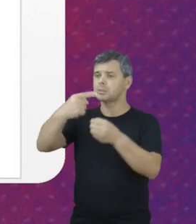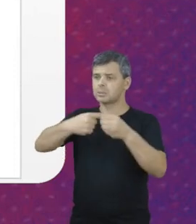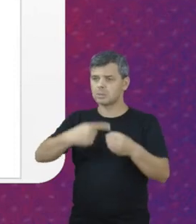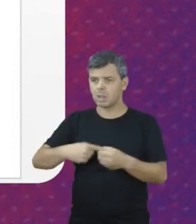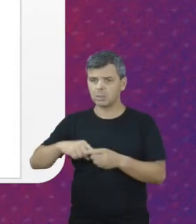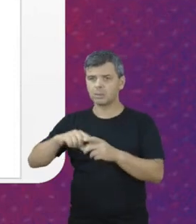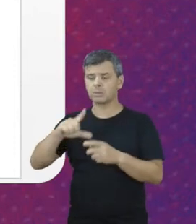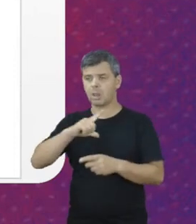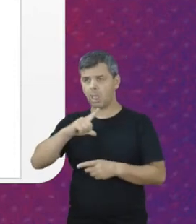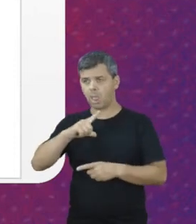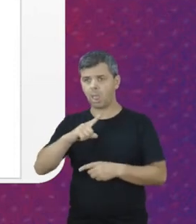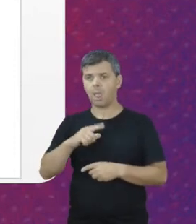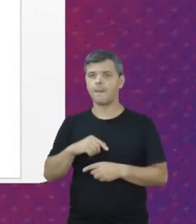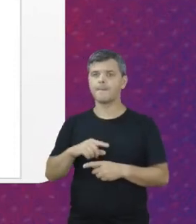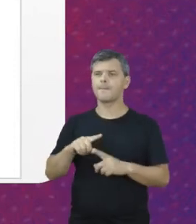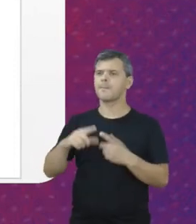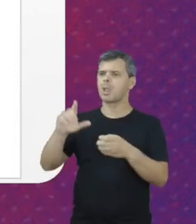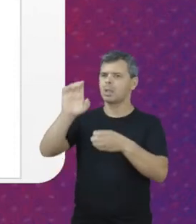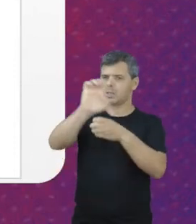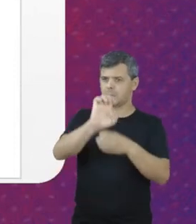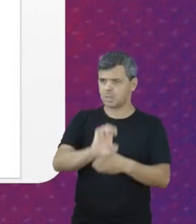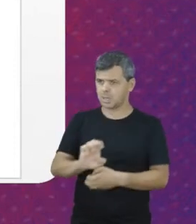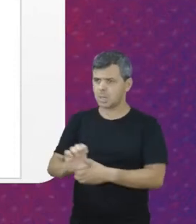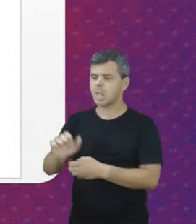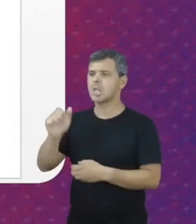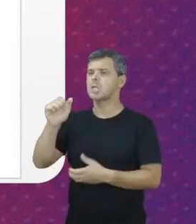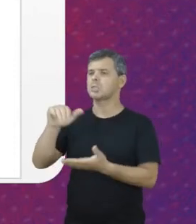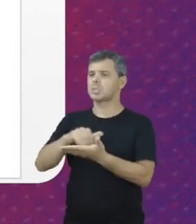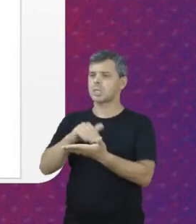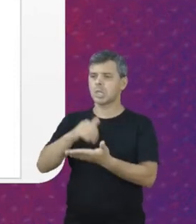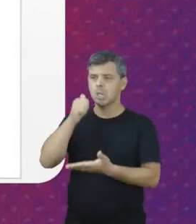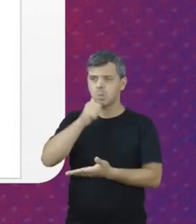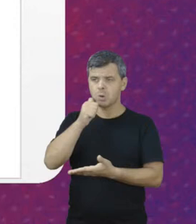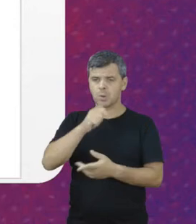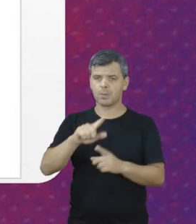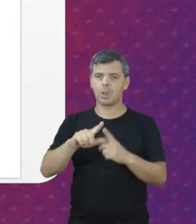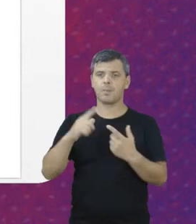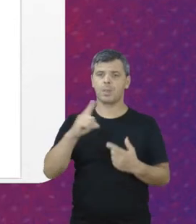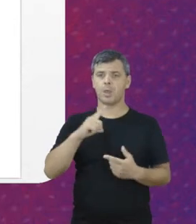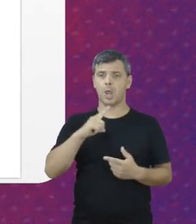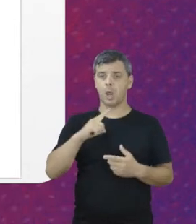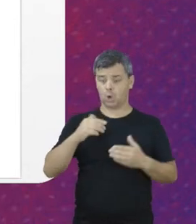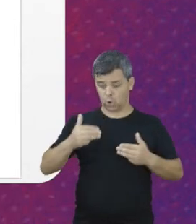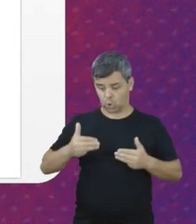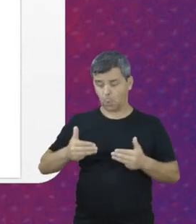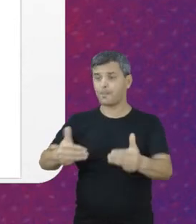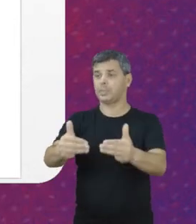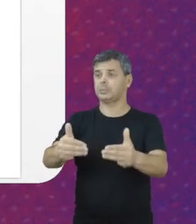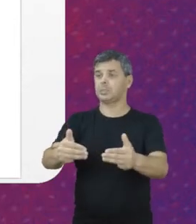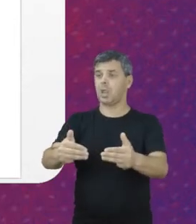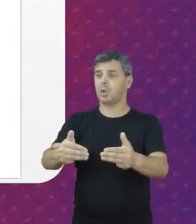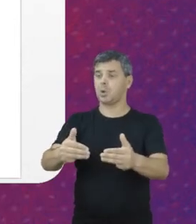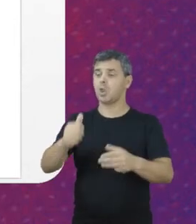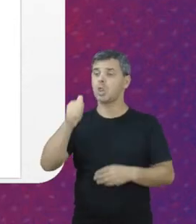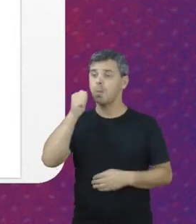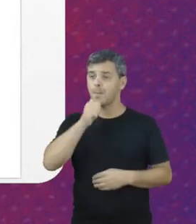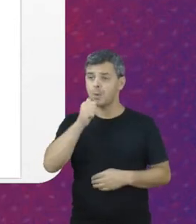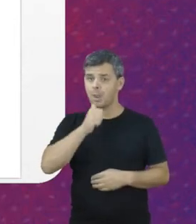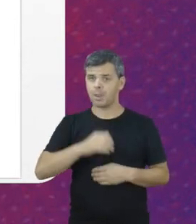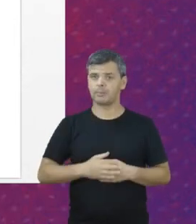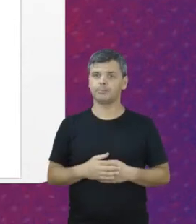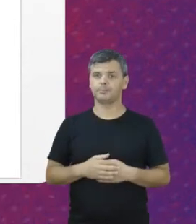da mulher, a maioria dos estados tem secretaria das mulheres, né? A gente tem também um ministério, né, das